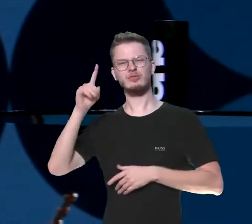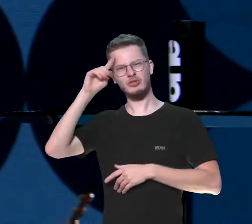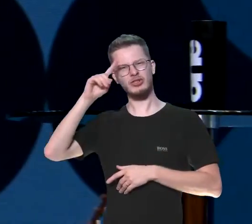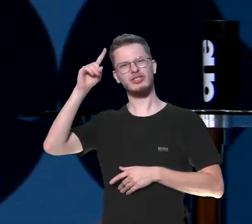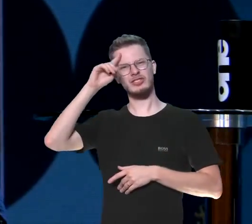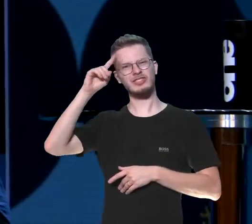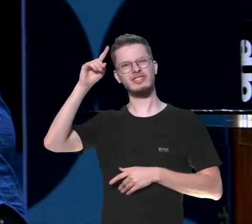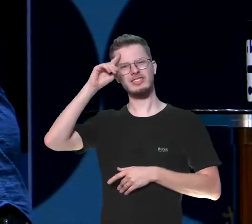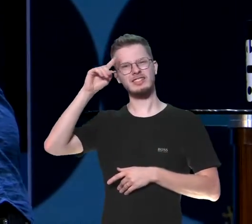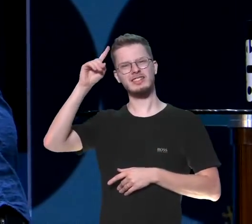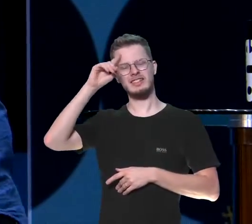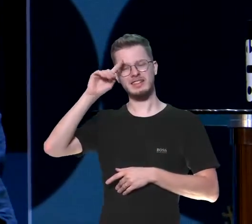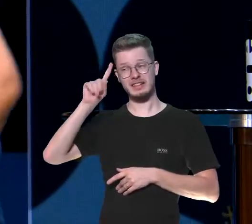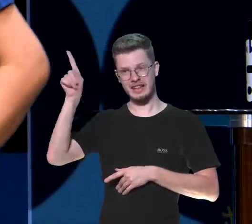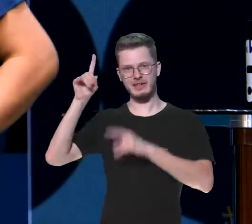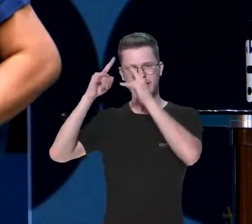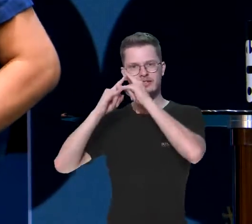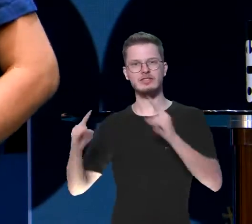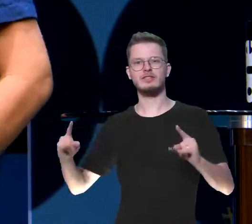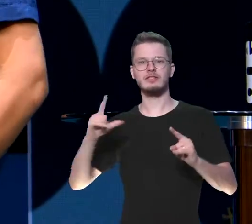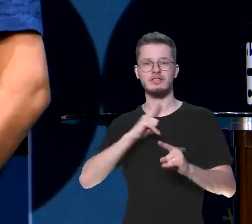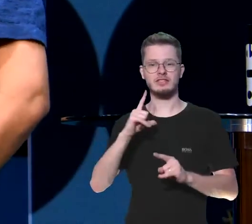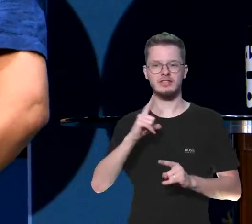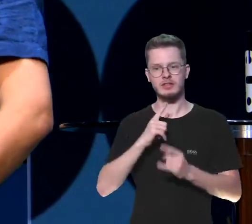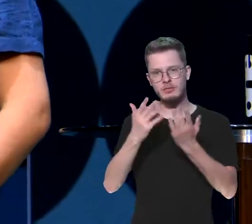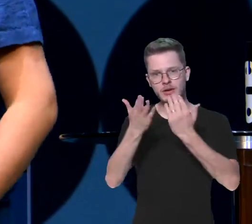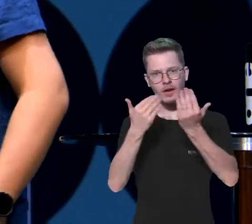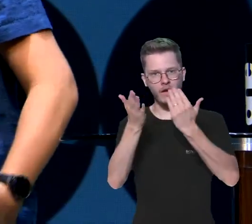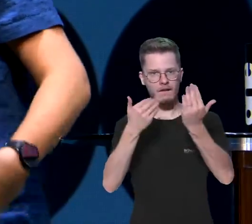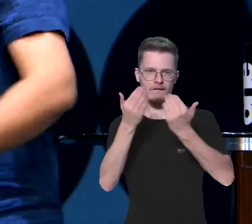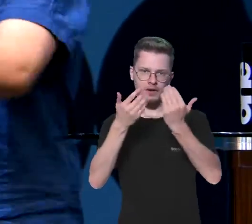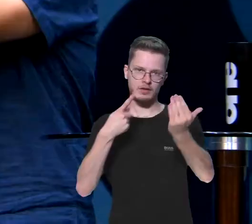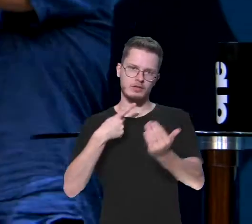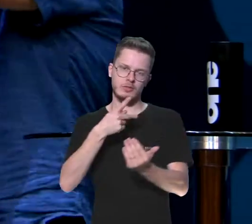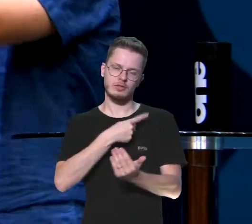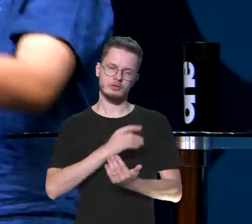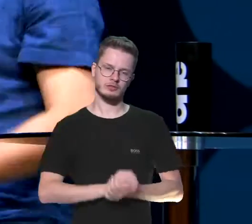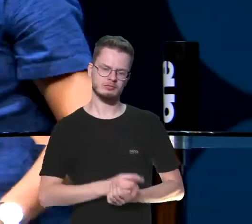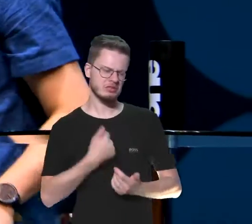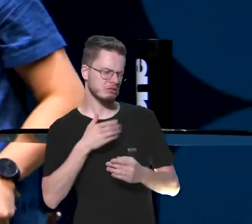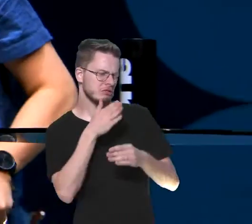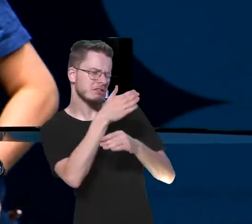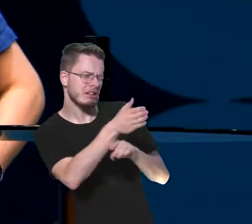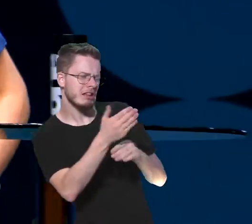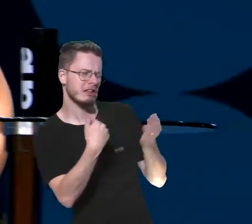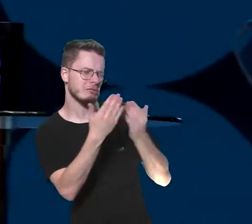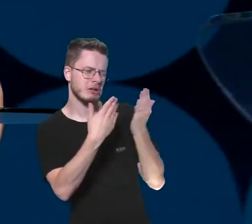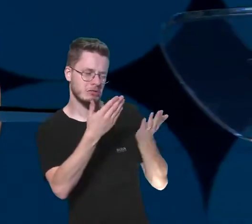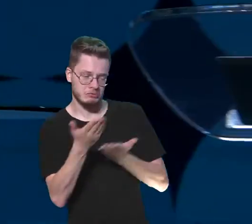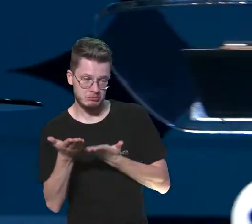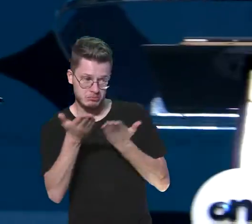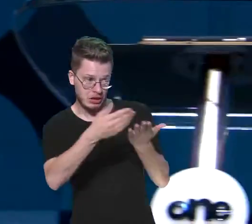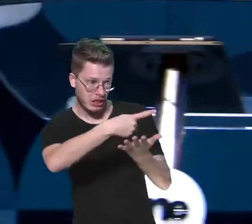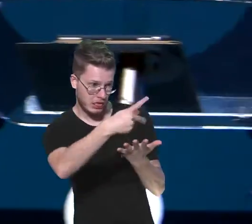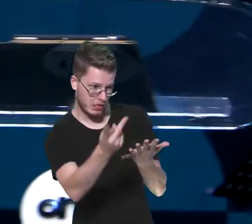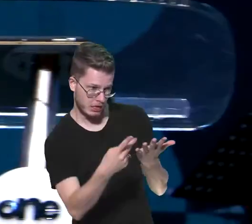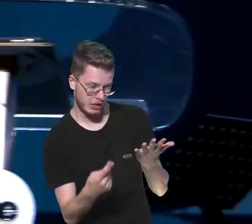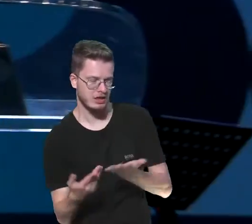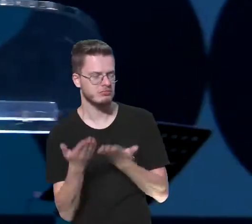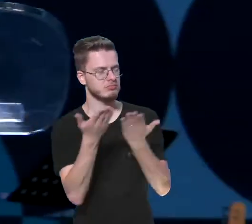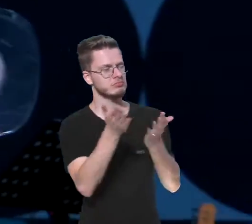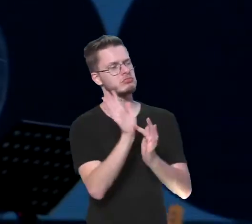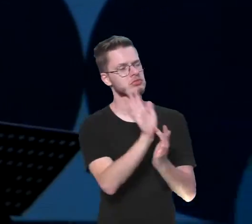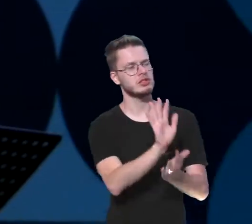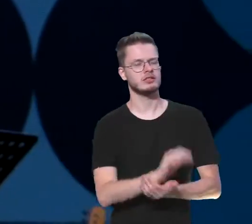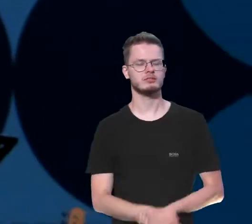tinha um acompanhamento pastoral pessoal. E eu entrei no acompanhamento, você tem que dar o desenho lá para a pessoa, né? E aí eu vi que quando eu dei